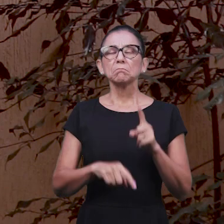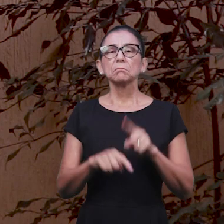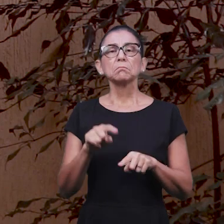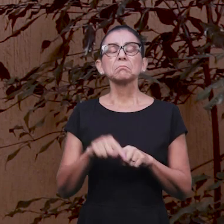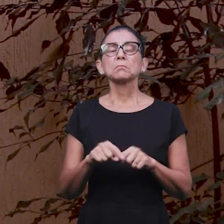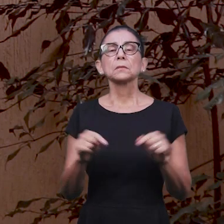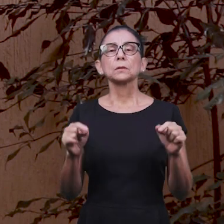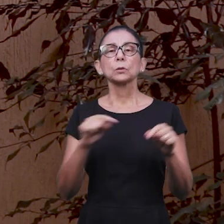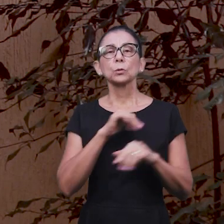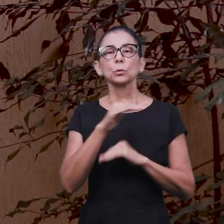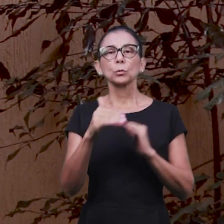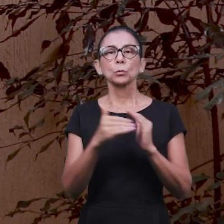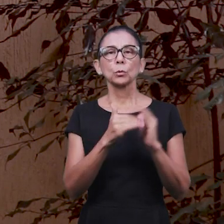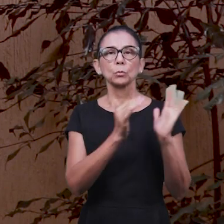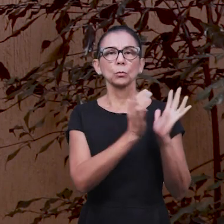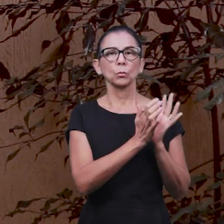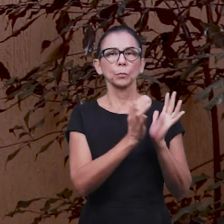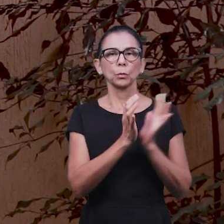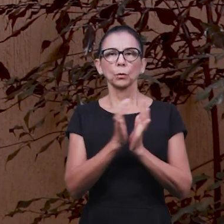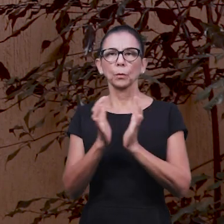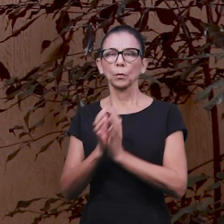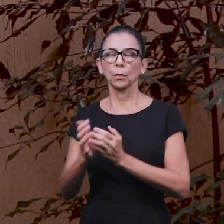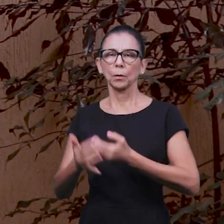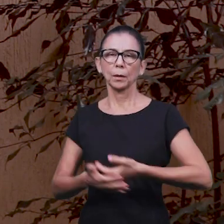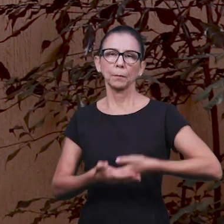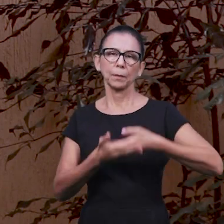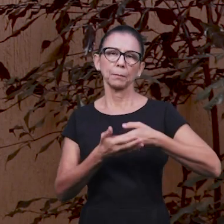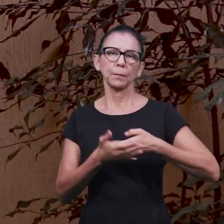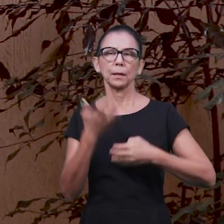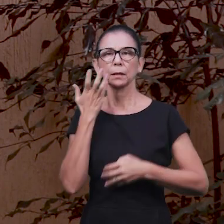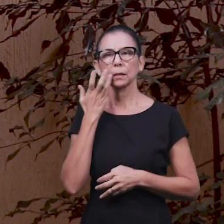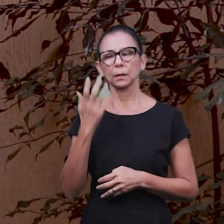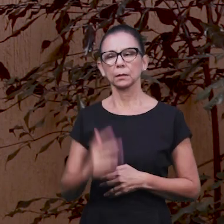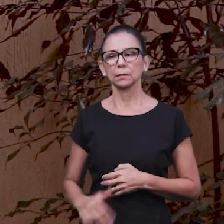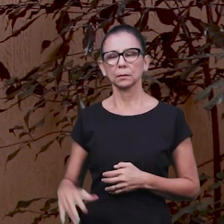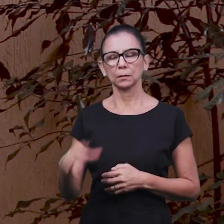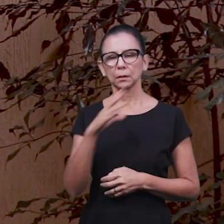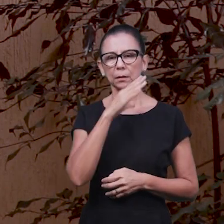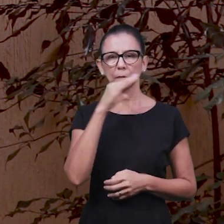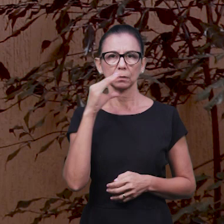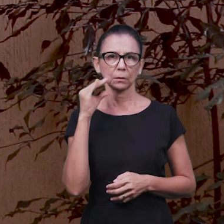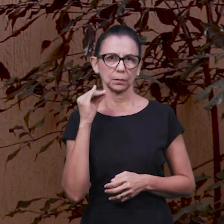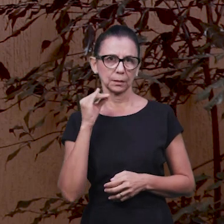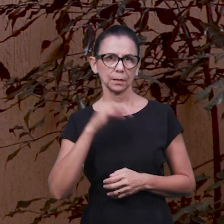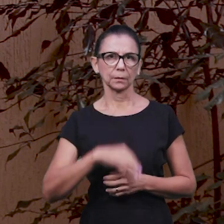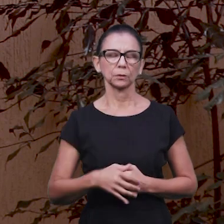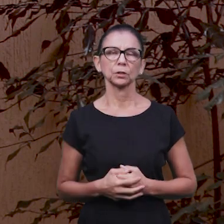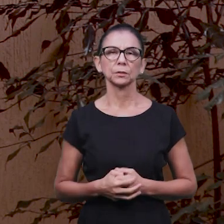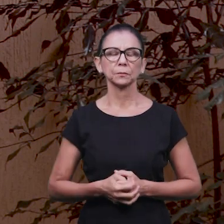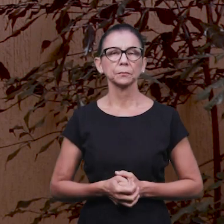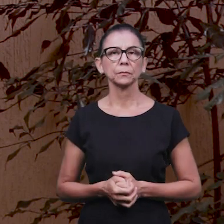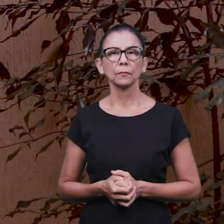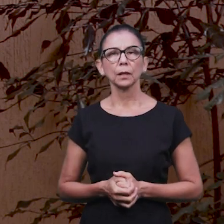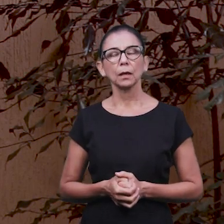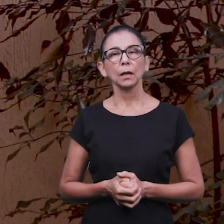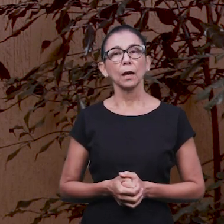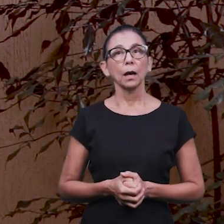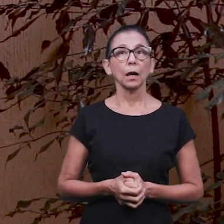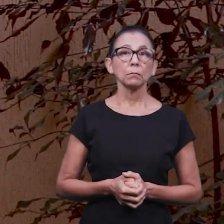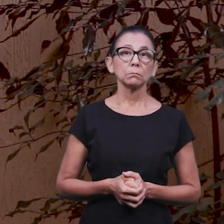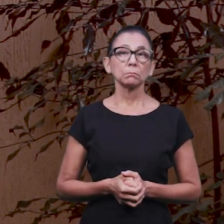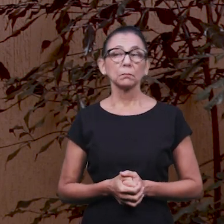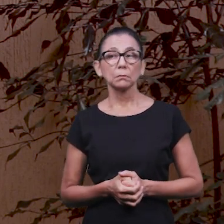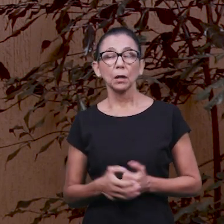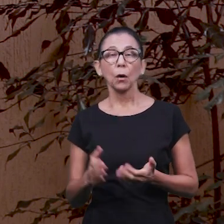para todas as classes. Para a classe do bebê, de 0 a 3, crianças, intermediários e adolescentes, com